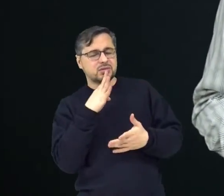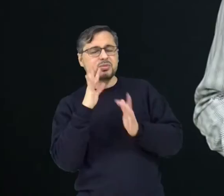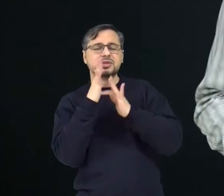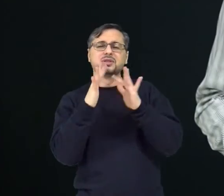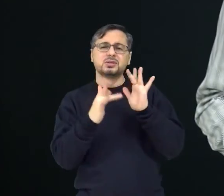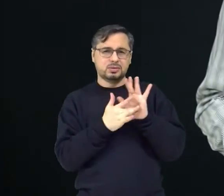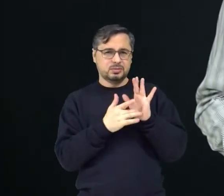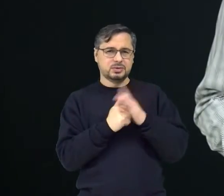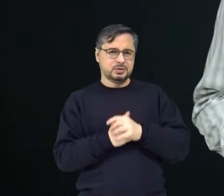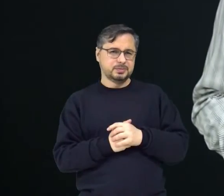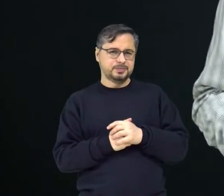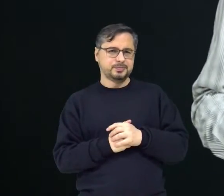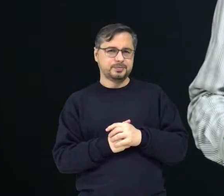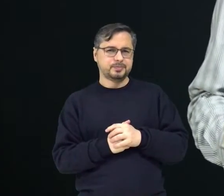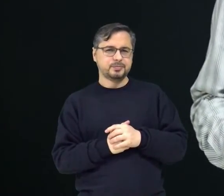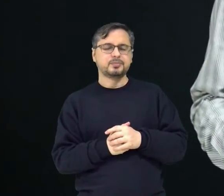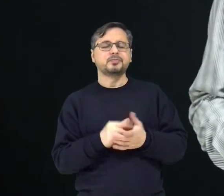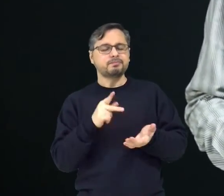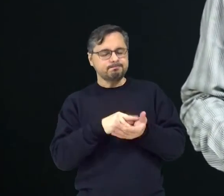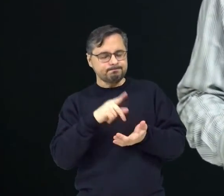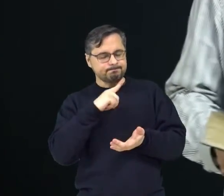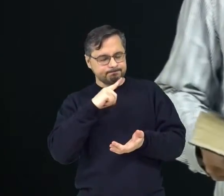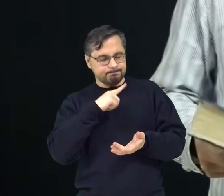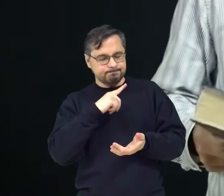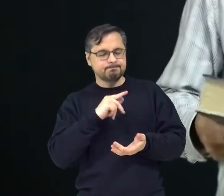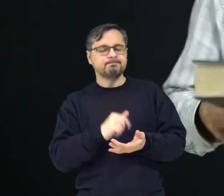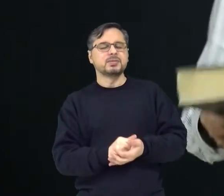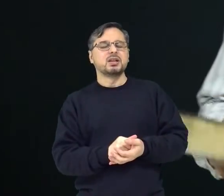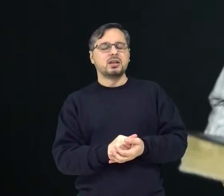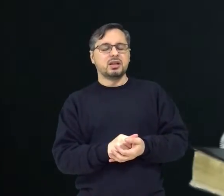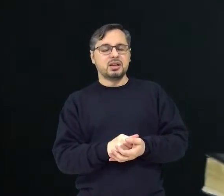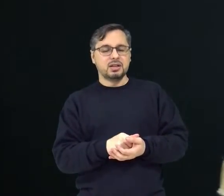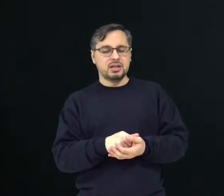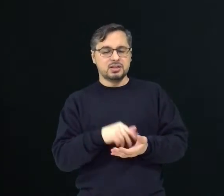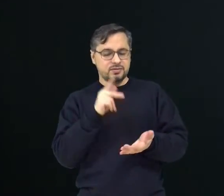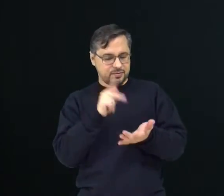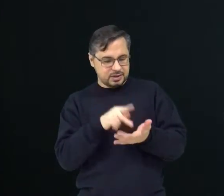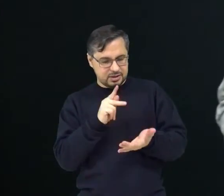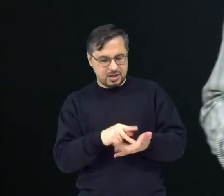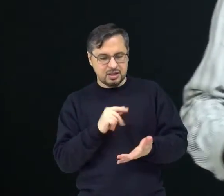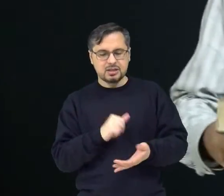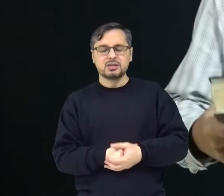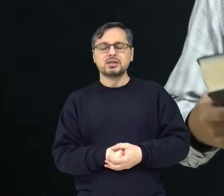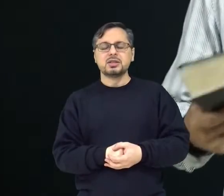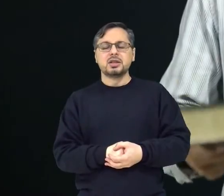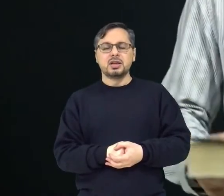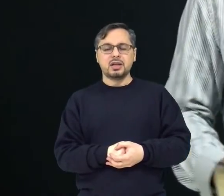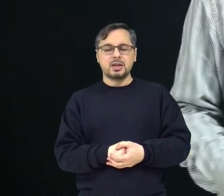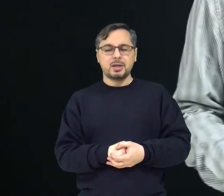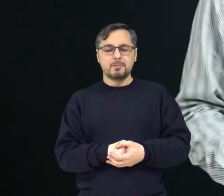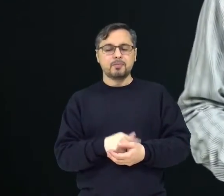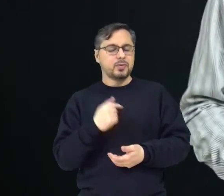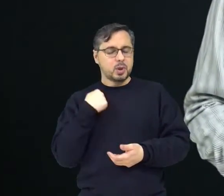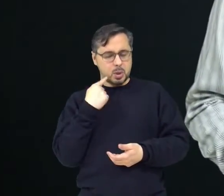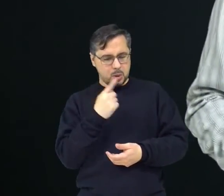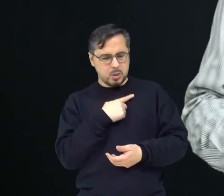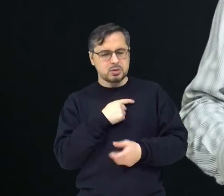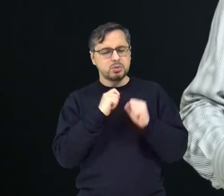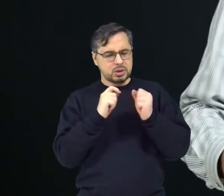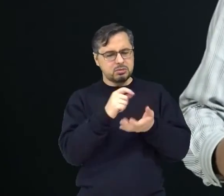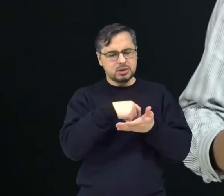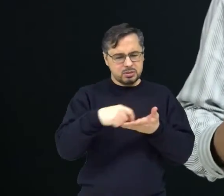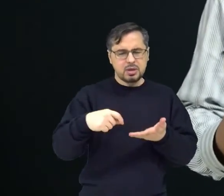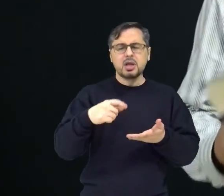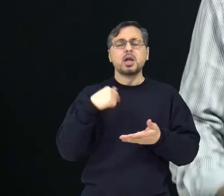Jesus. De fato, somos protagonistas da nossa história, e essa é a liberdade que temos em Deus.